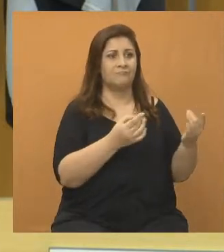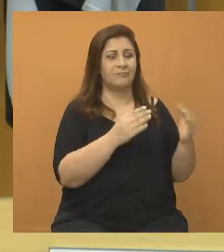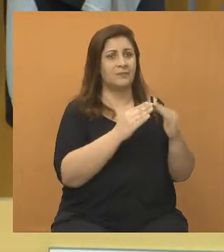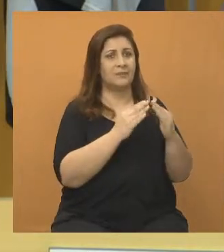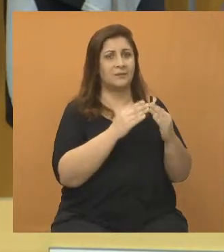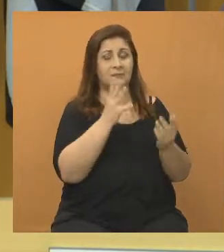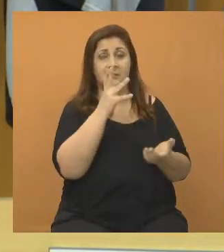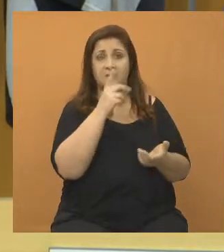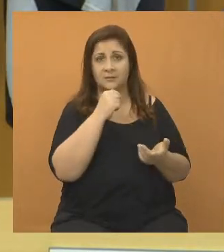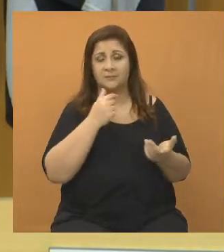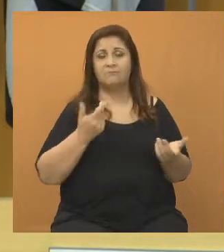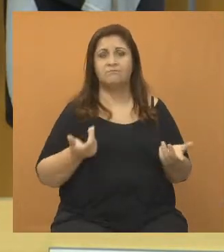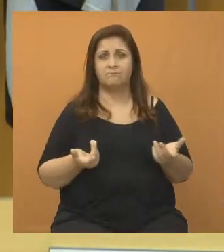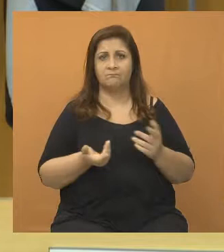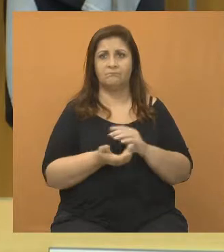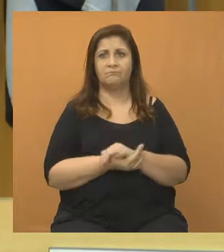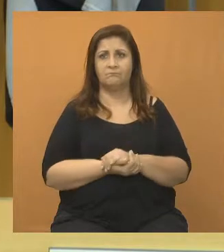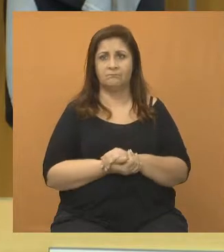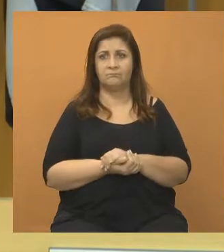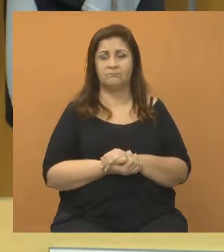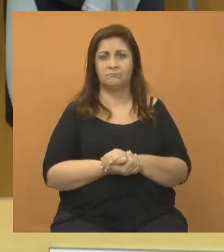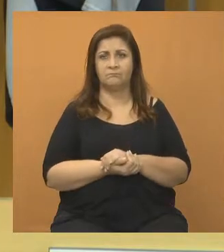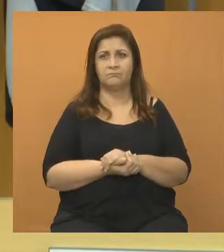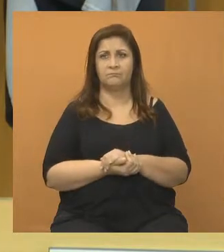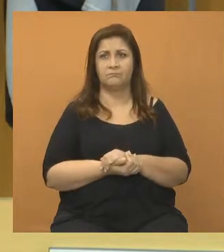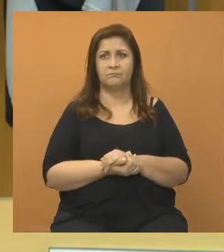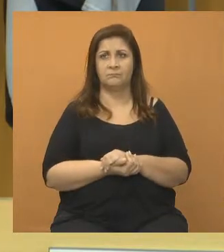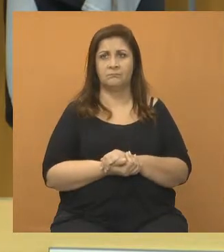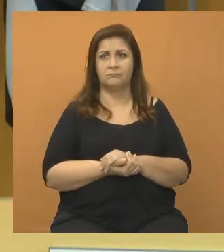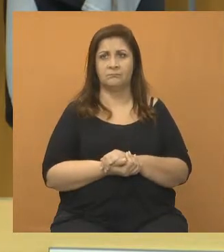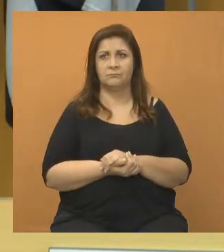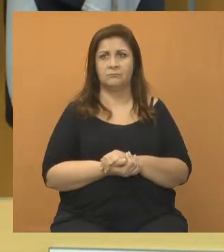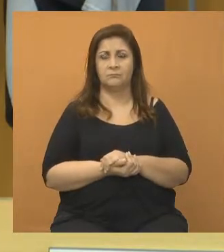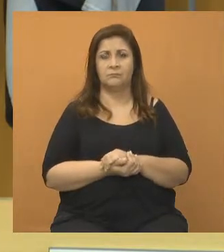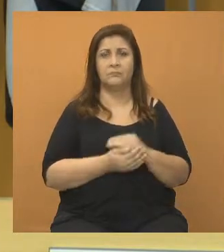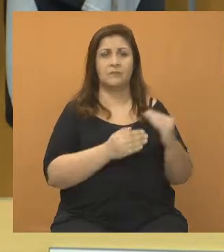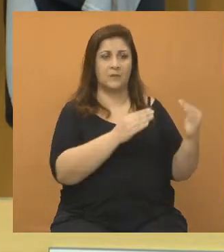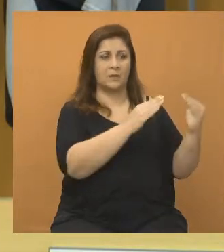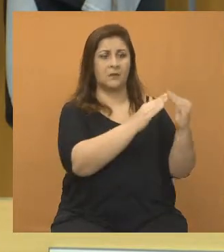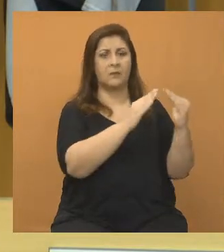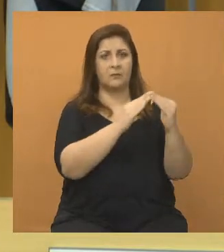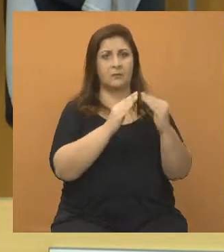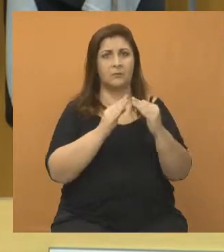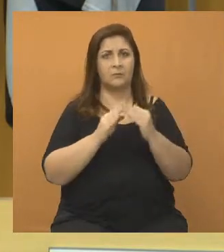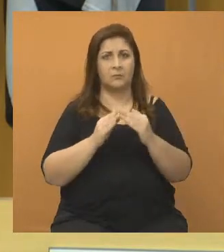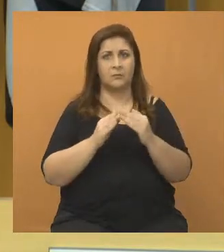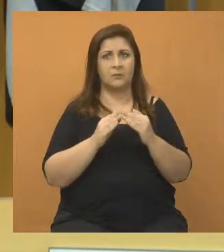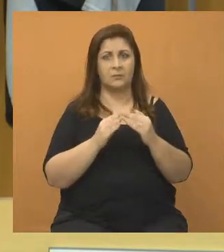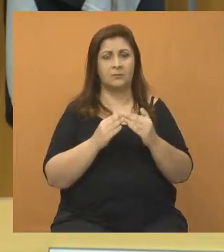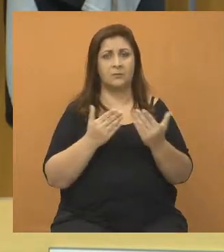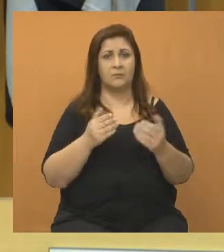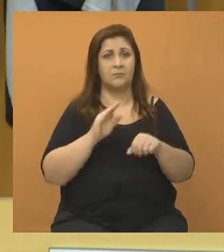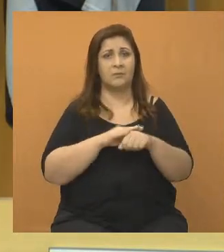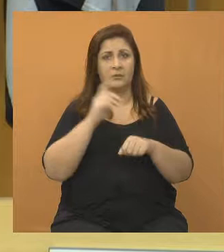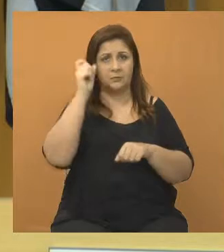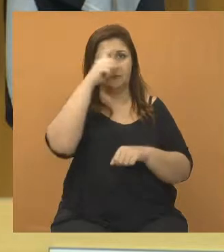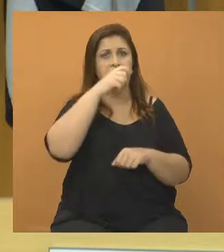mais para se acelerar, e, sobretudo, de condomínios fechados, que é os imóveis que você está